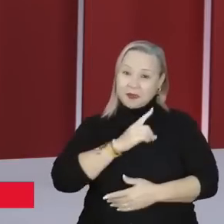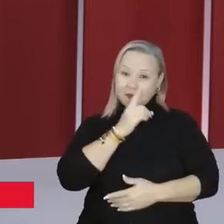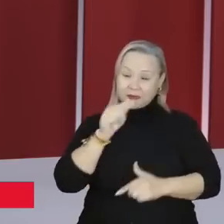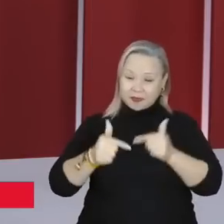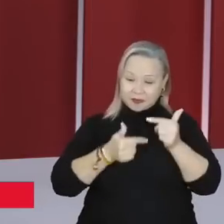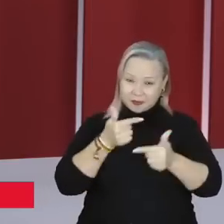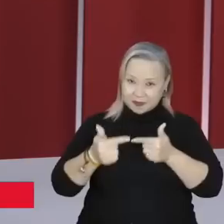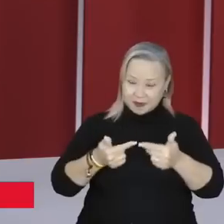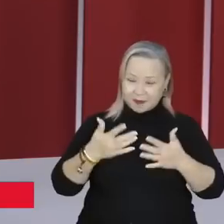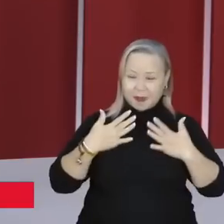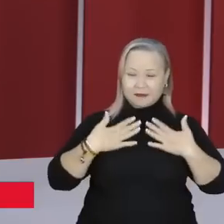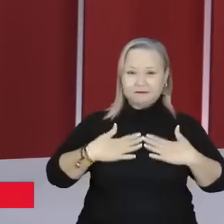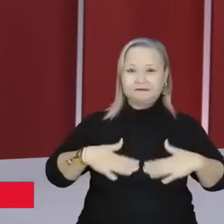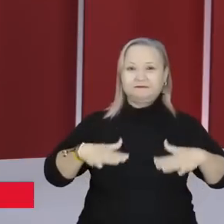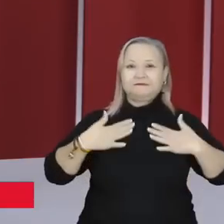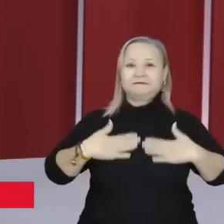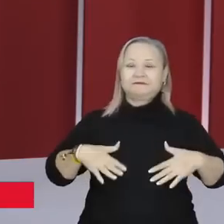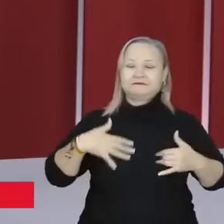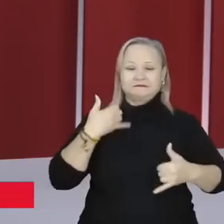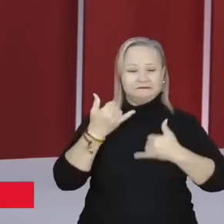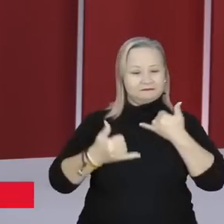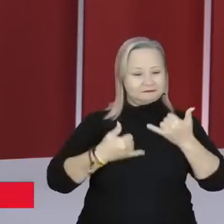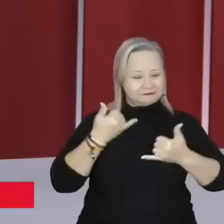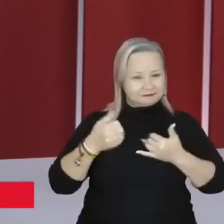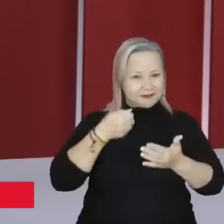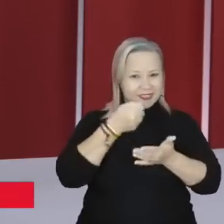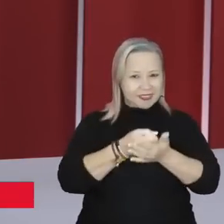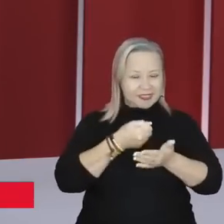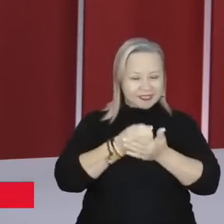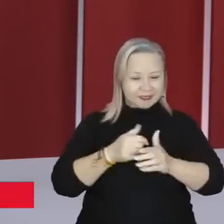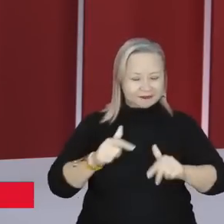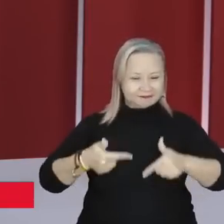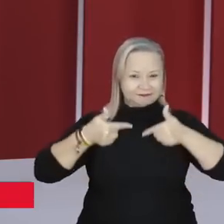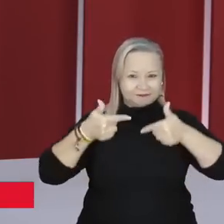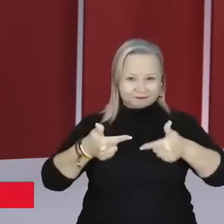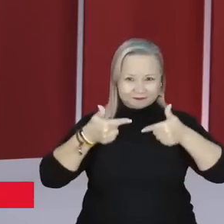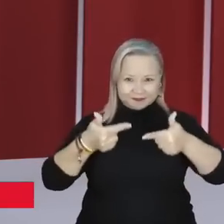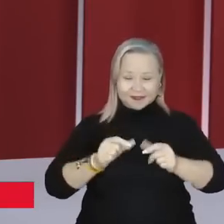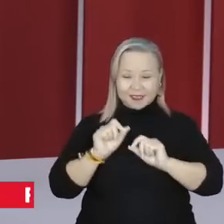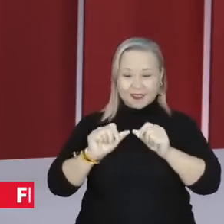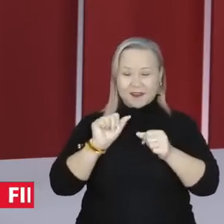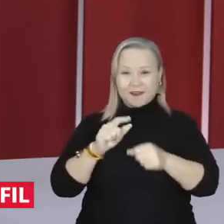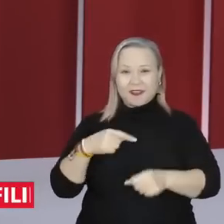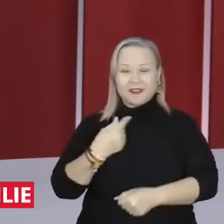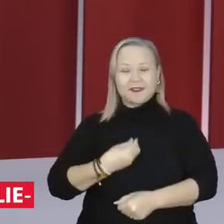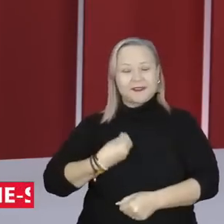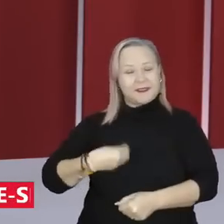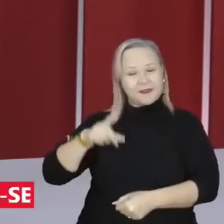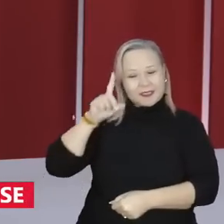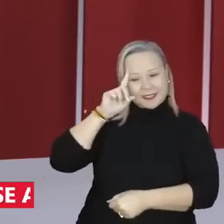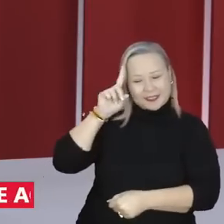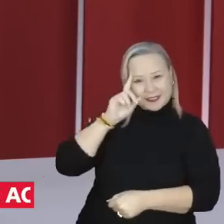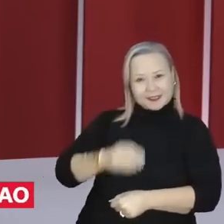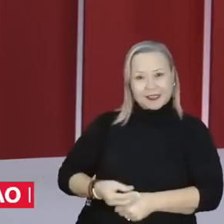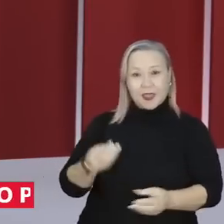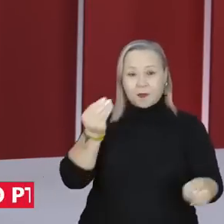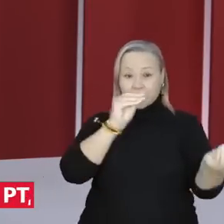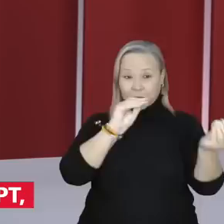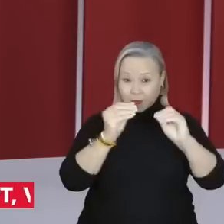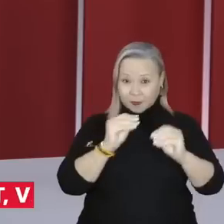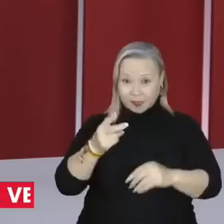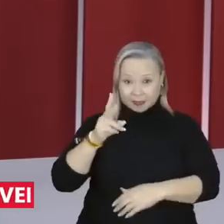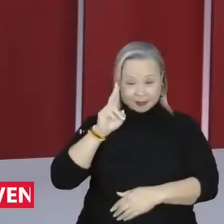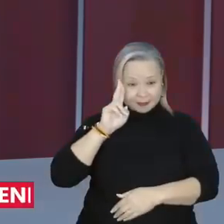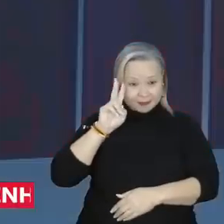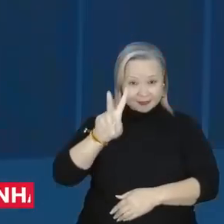trabalho, de descanso, de lazer, de luta, de batalha, que é o que faz a nossa vida todos os dias. Um beijo grande, a gente se vê